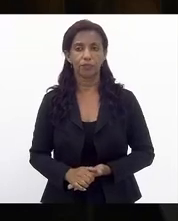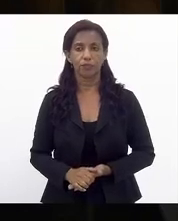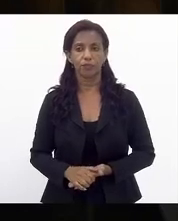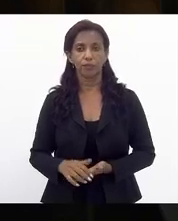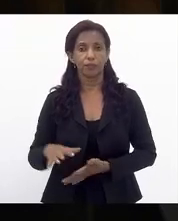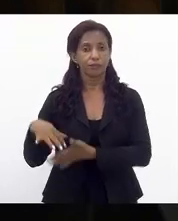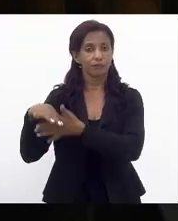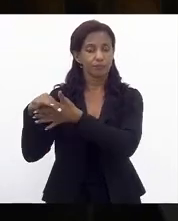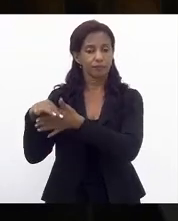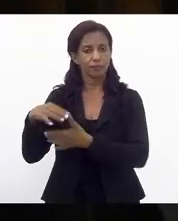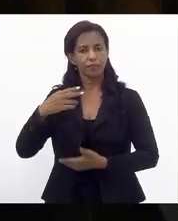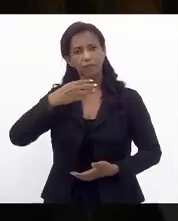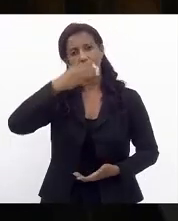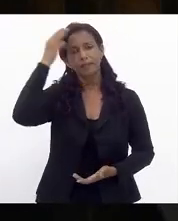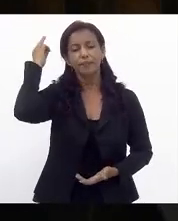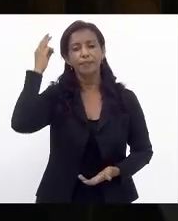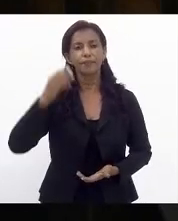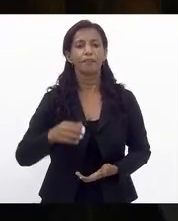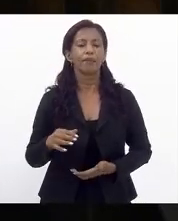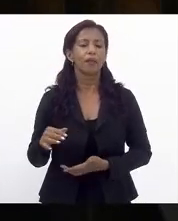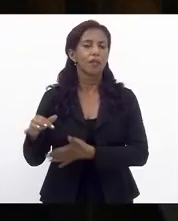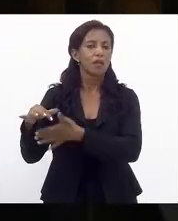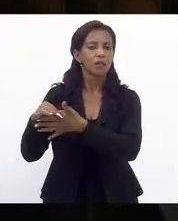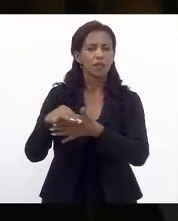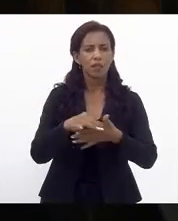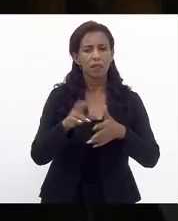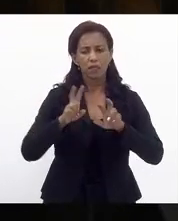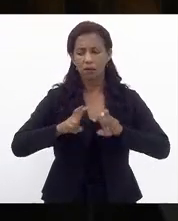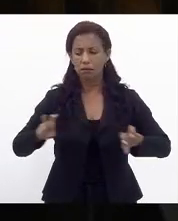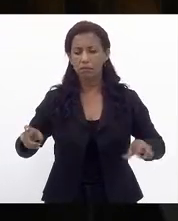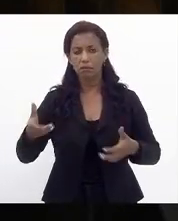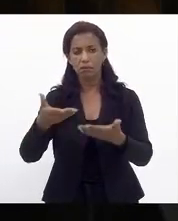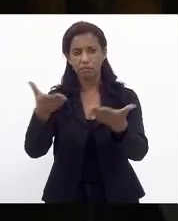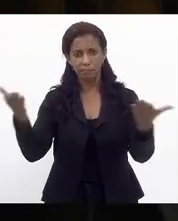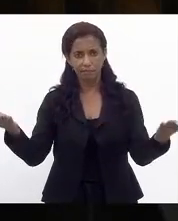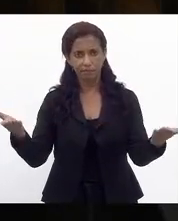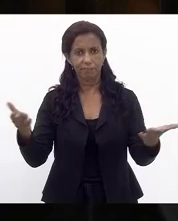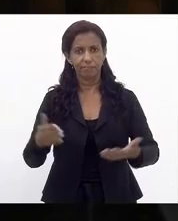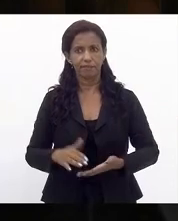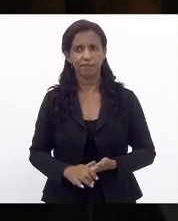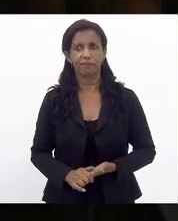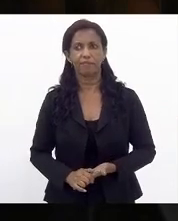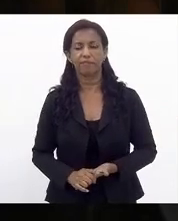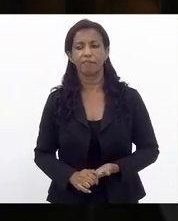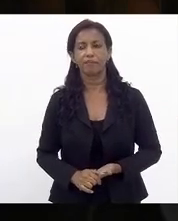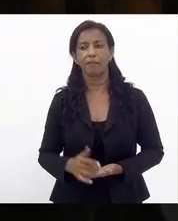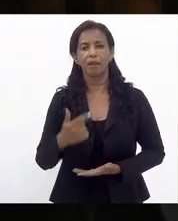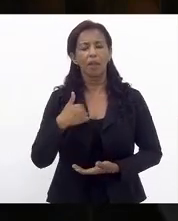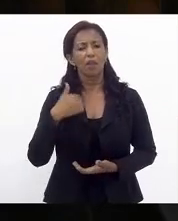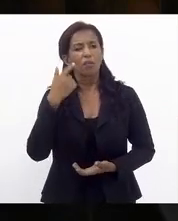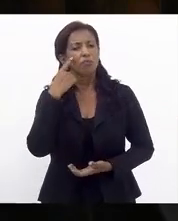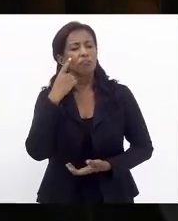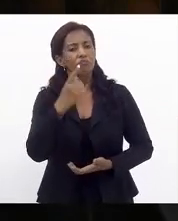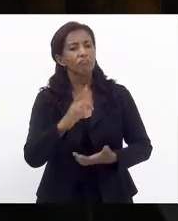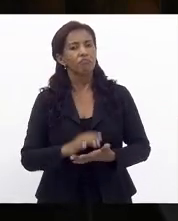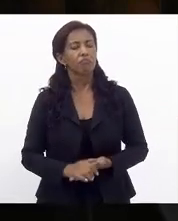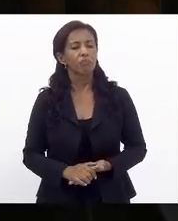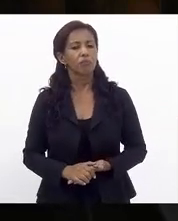líder do governo mais Pacheco os representantes aqui dos Servidores é um ouvir